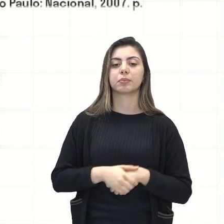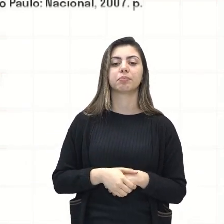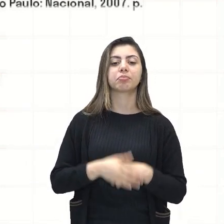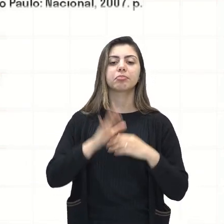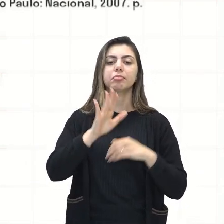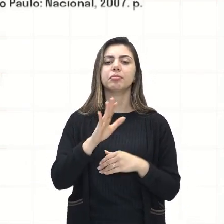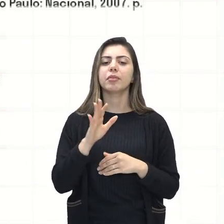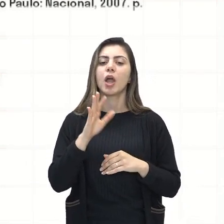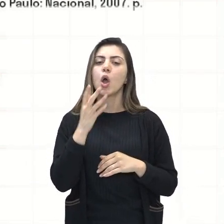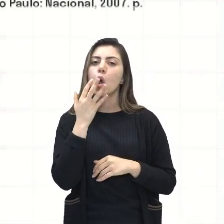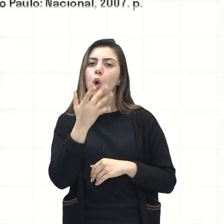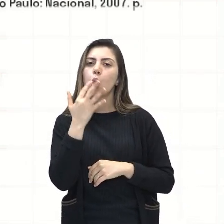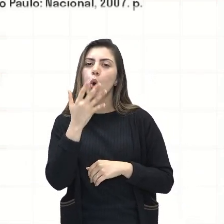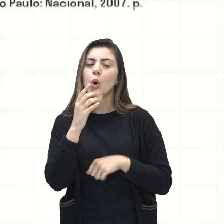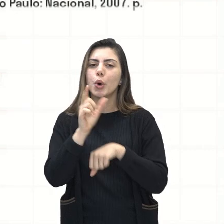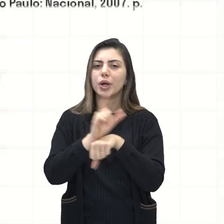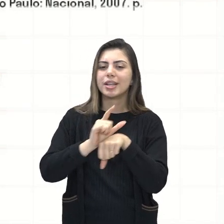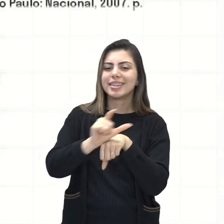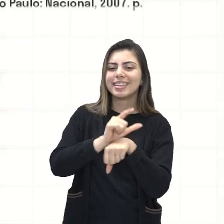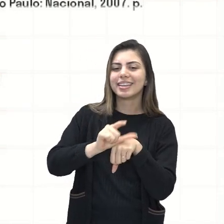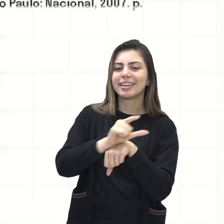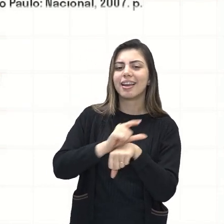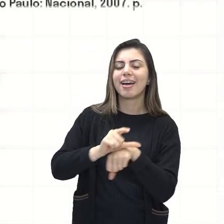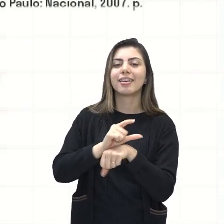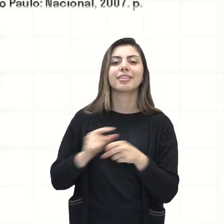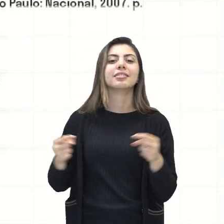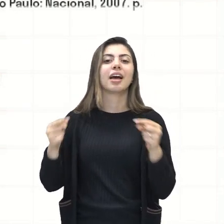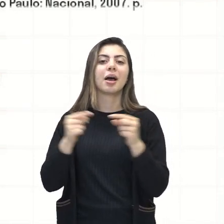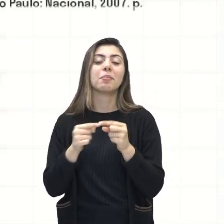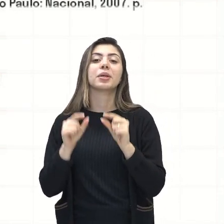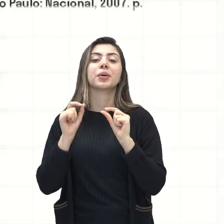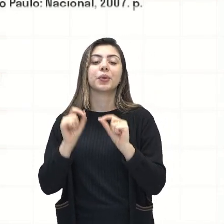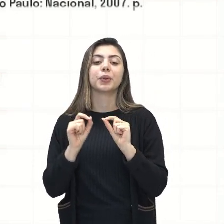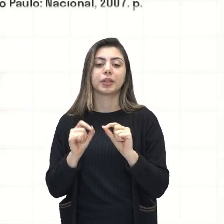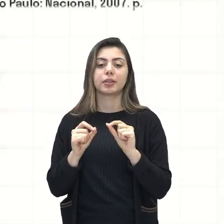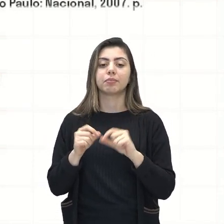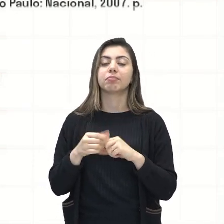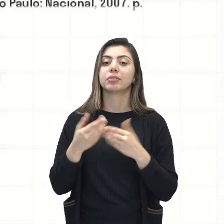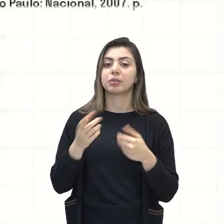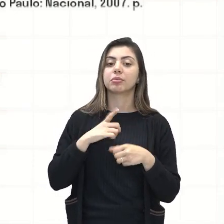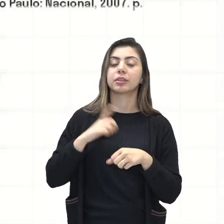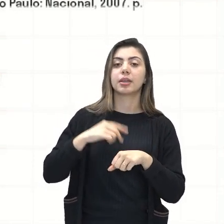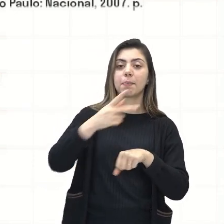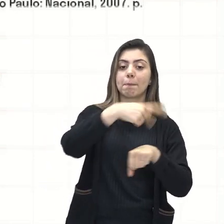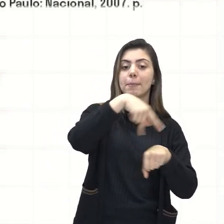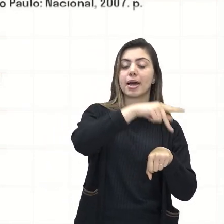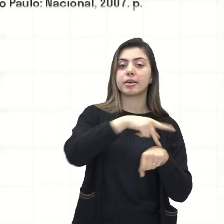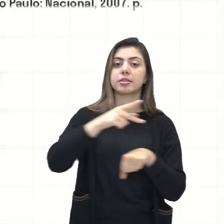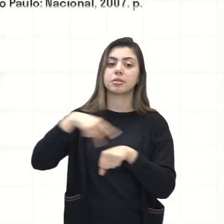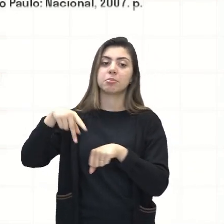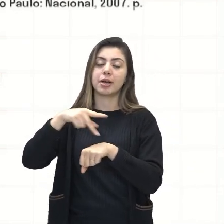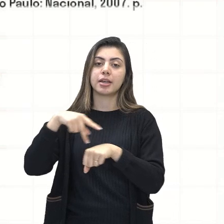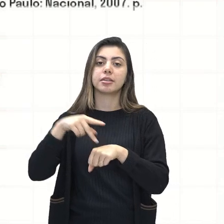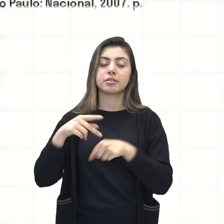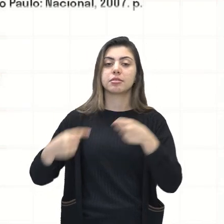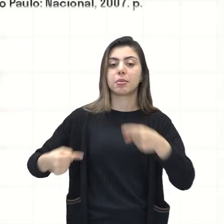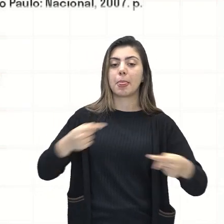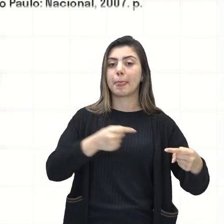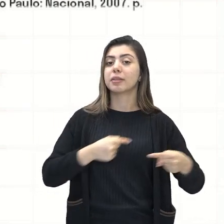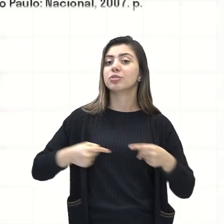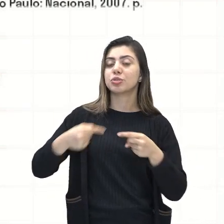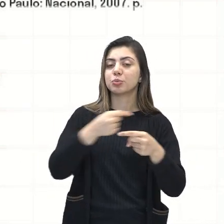tom lilás, como esse daqui, eles marcam conflito entre nações, ou seja, dois países estão ali